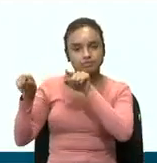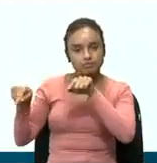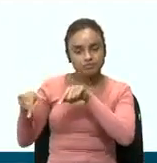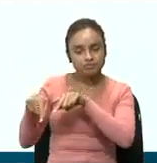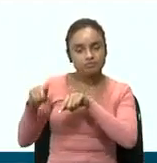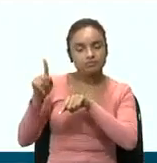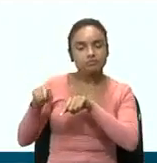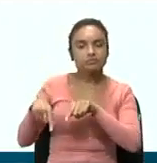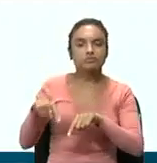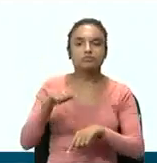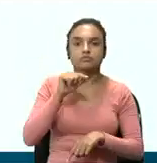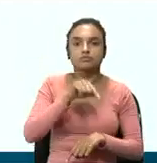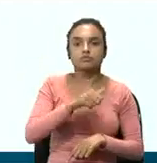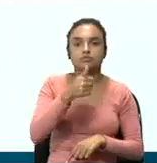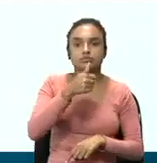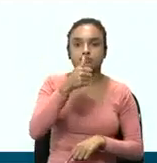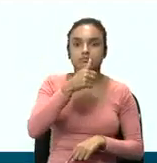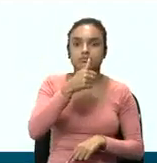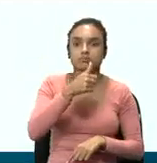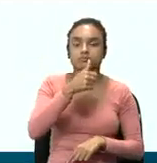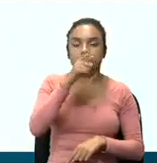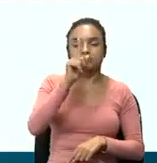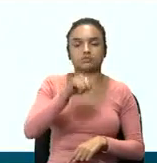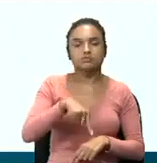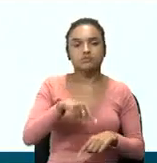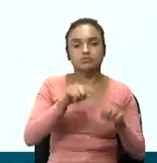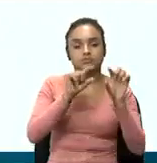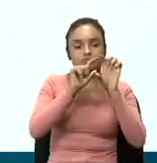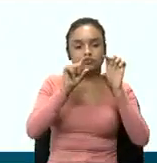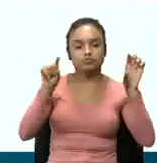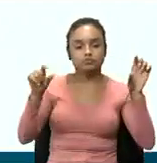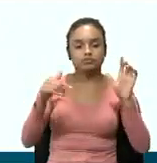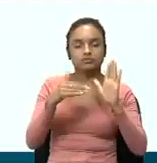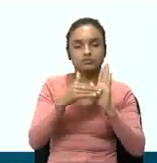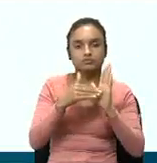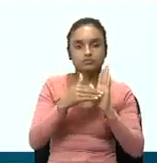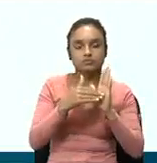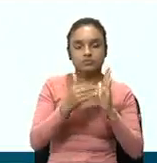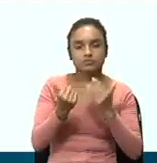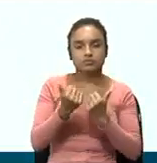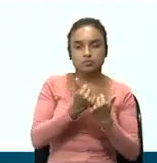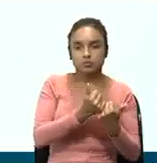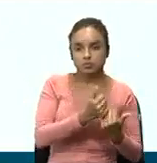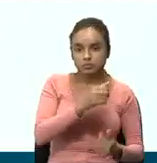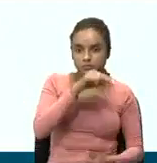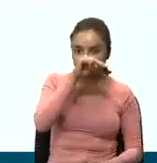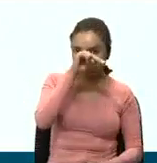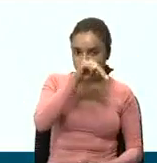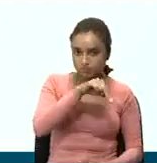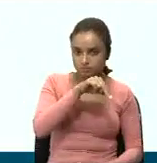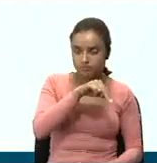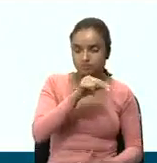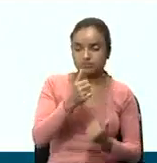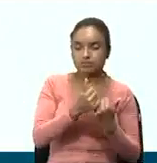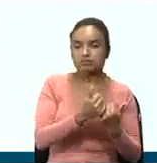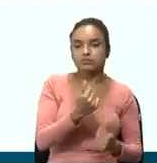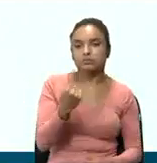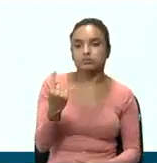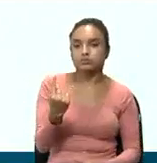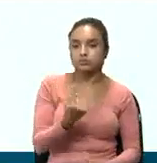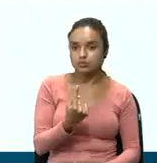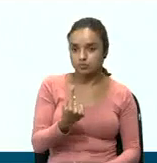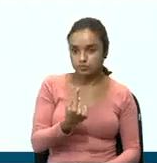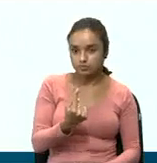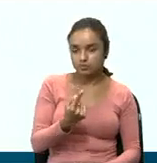de n, eu vou substituir 1. Então, eu vou ficar menos 1